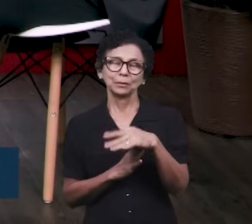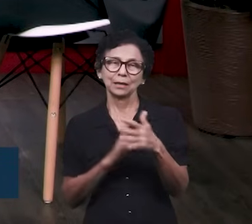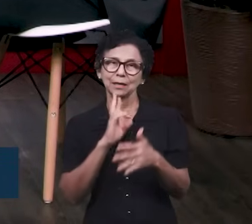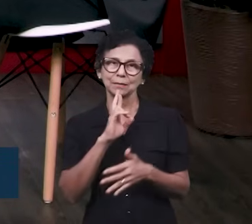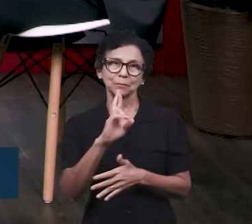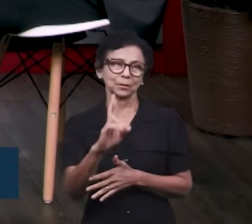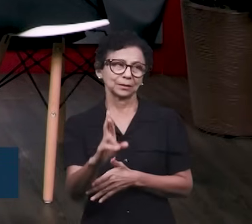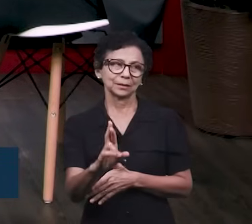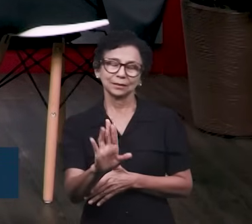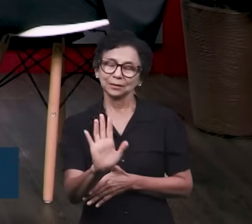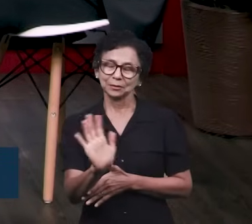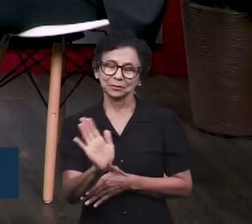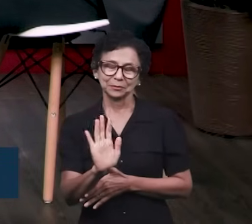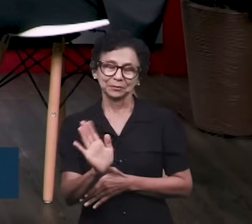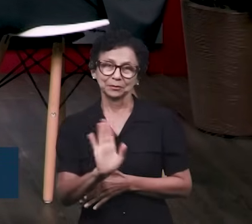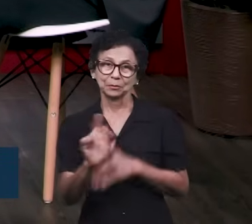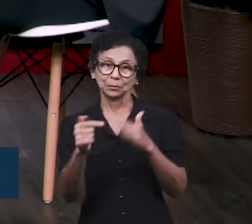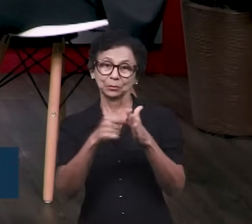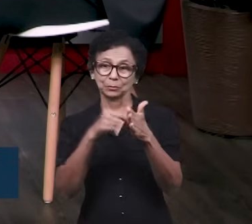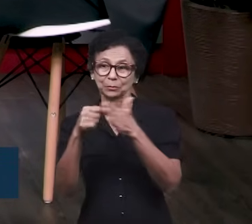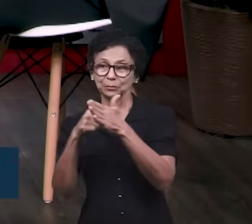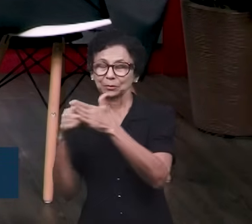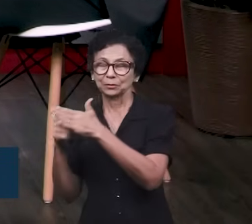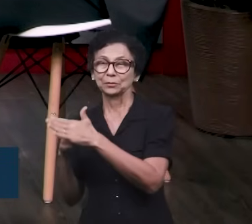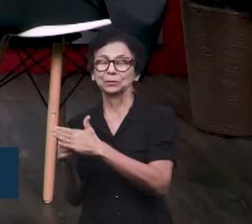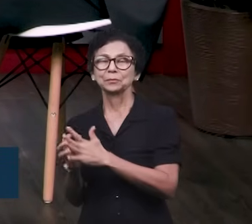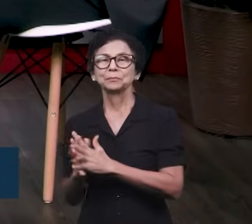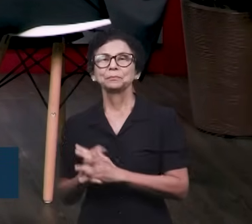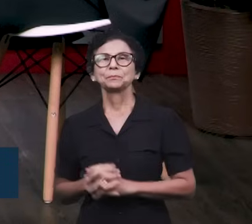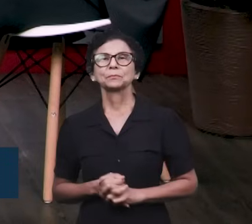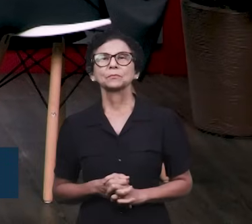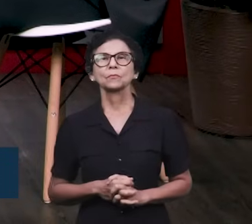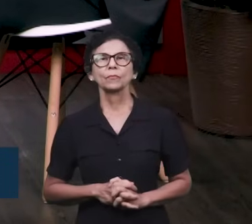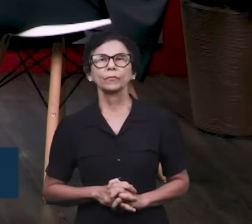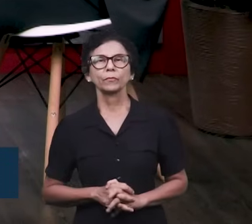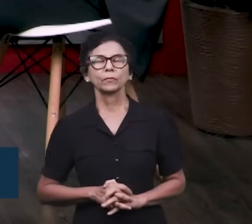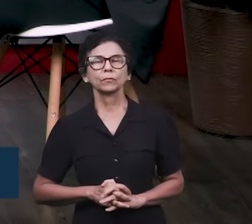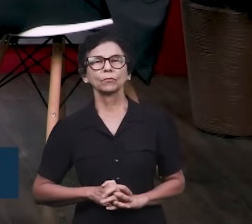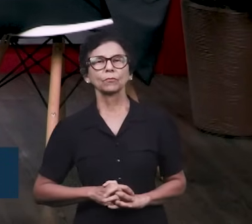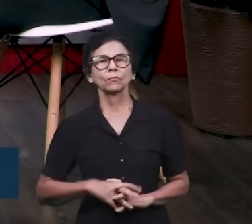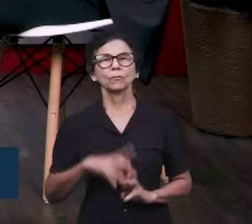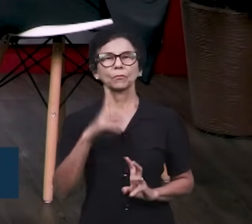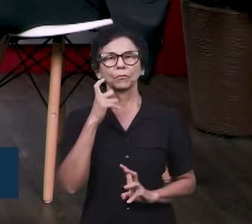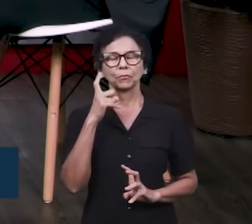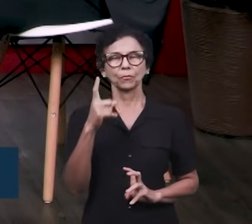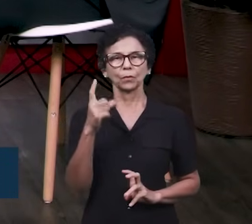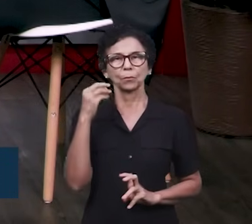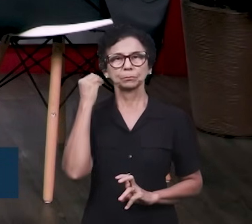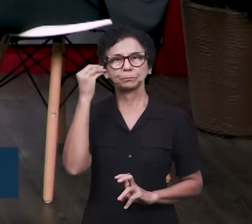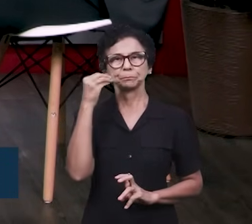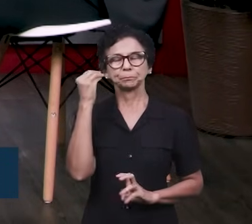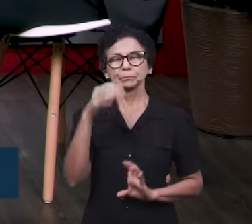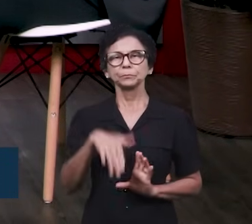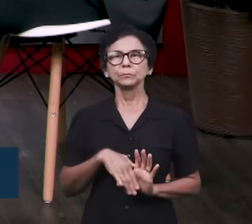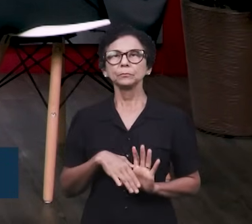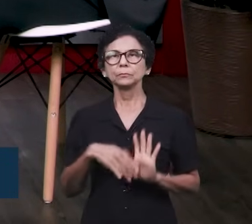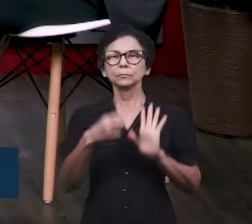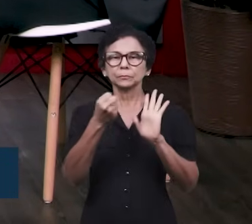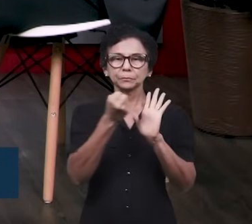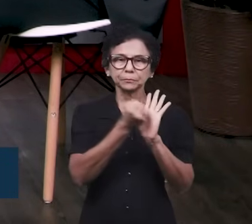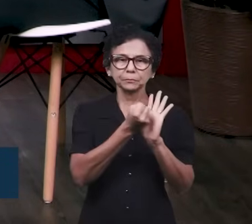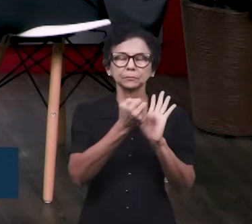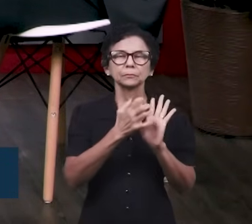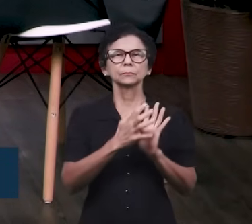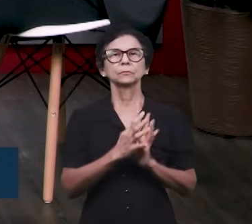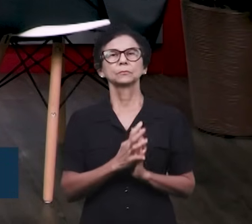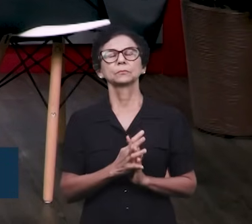de questionamento. Mas eu acho interessante, prudente aqui, trazer uma experiência que marcou aquela